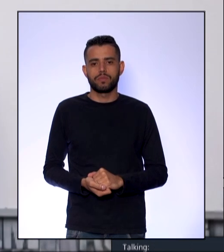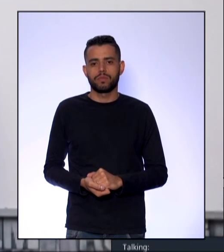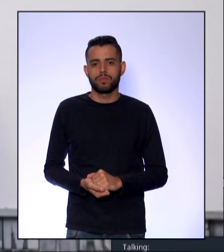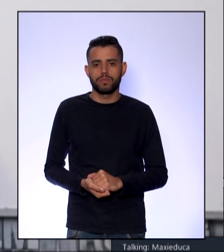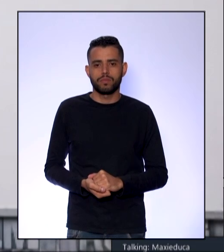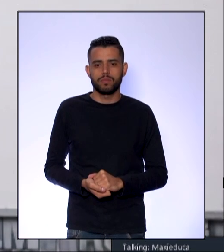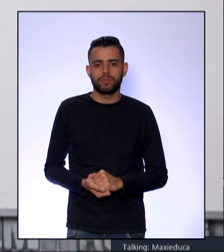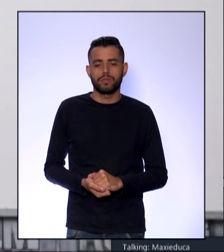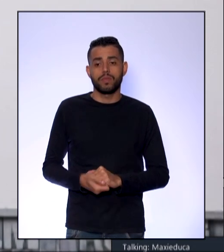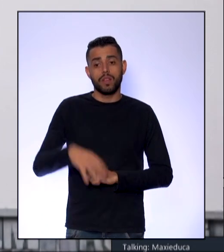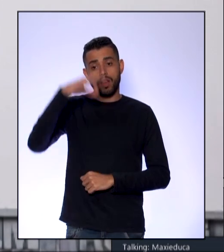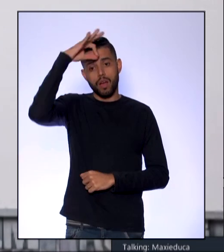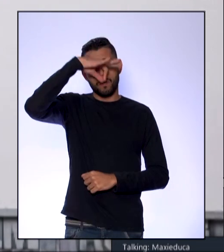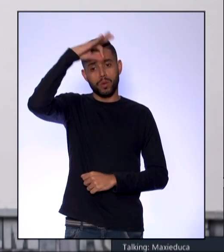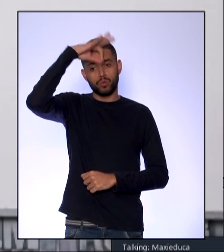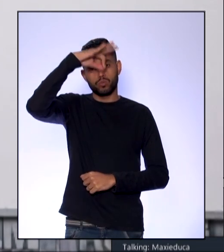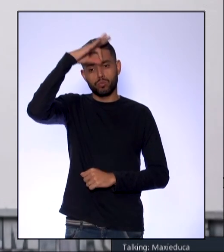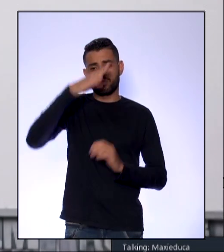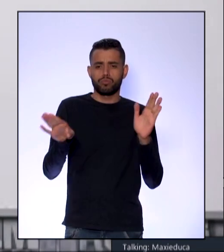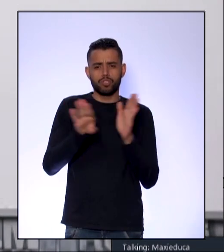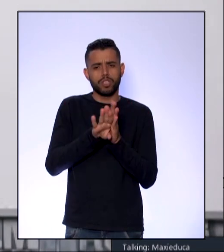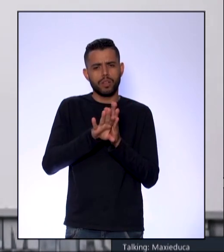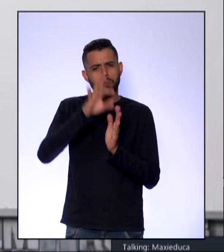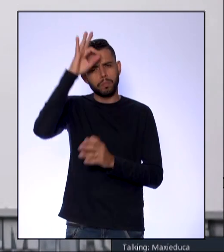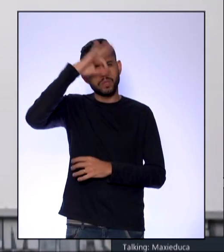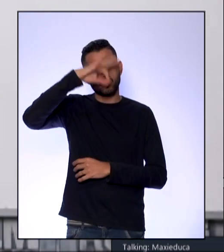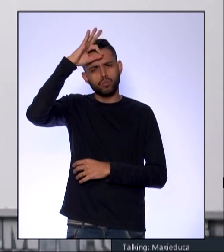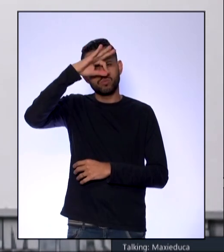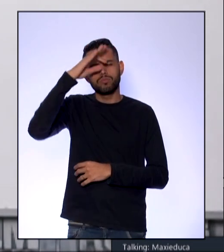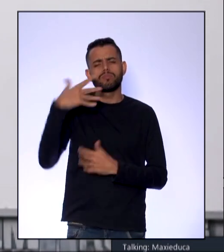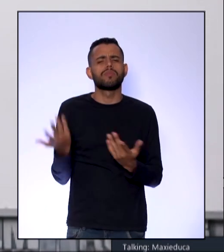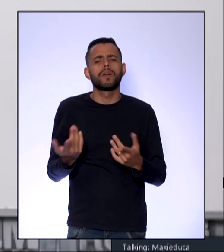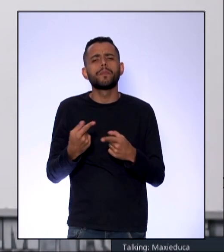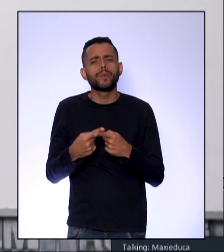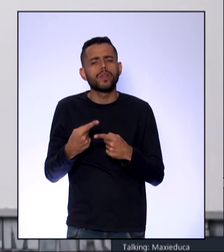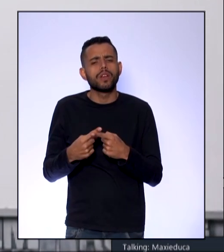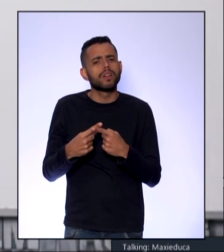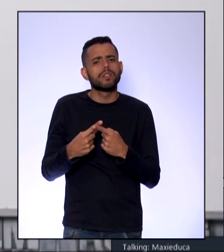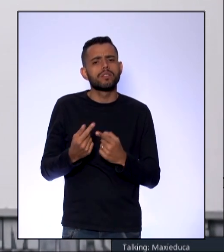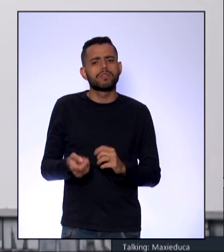chegada ao Peru. Ah, professor, Peru, legal. Por que Peru?